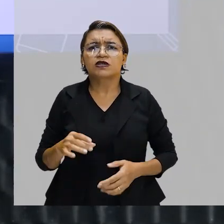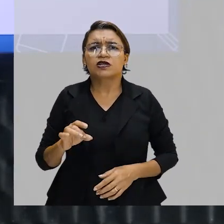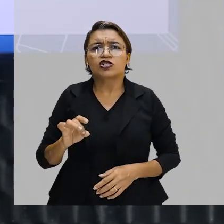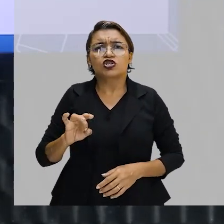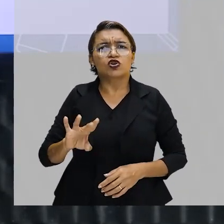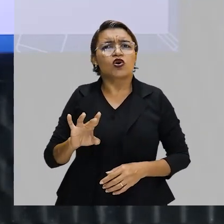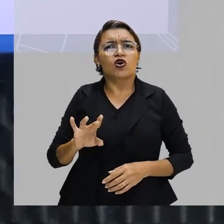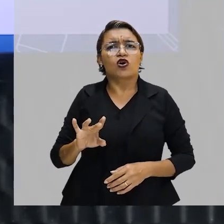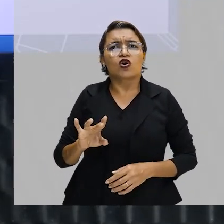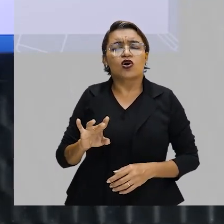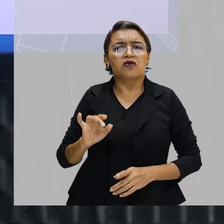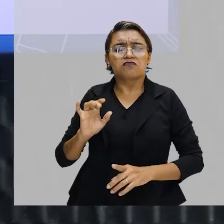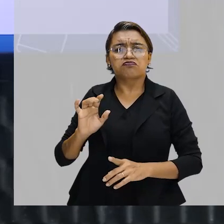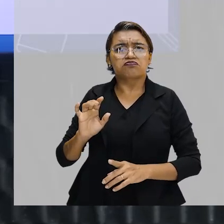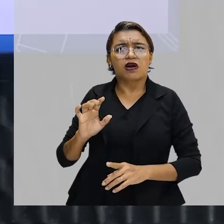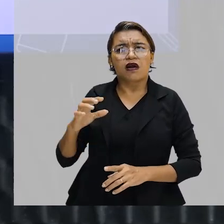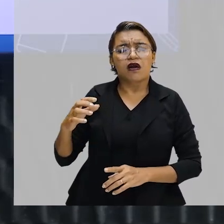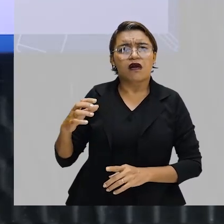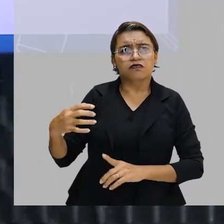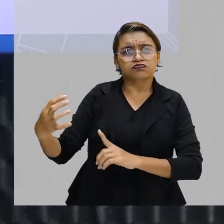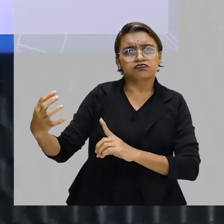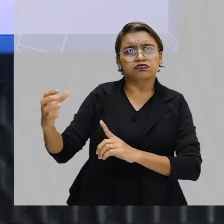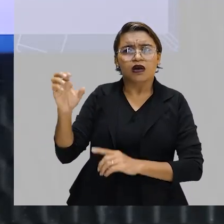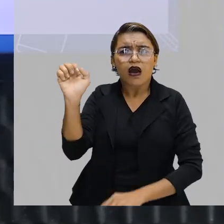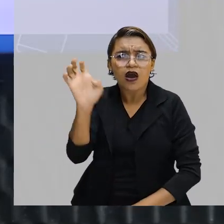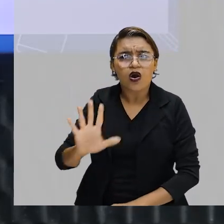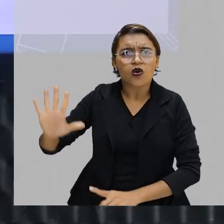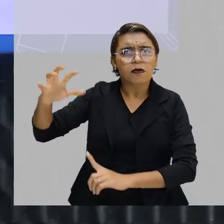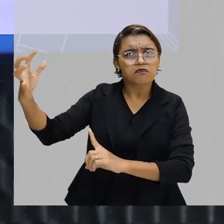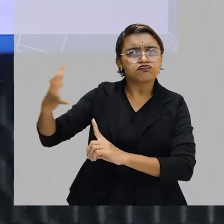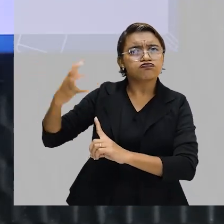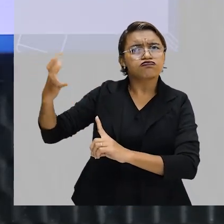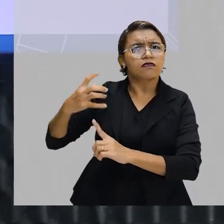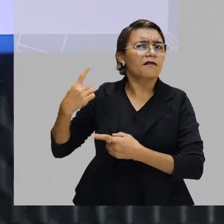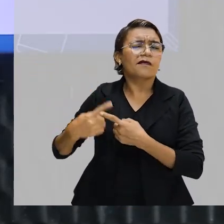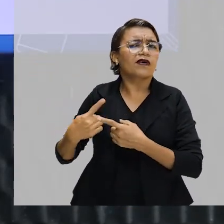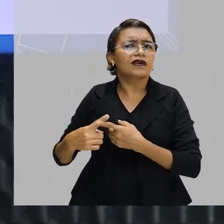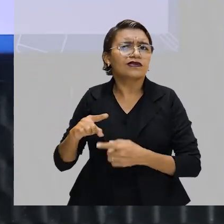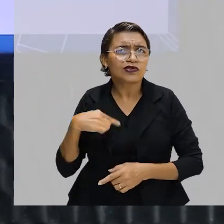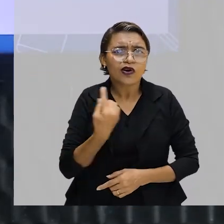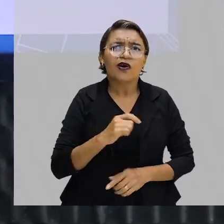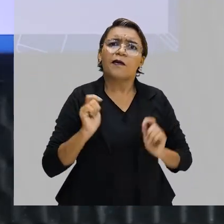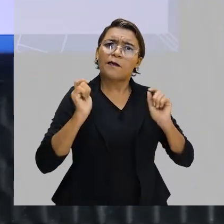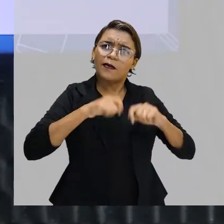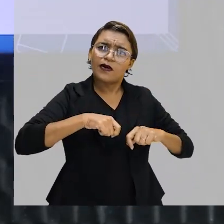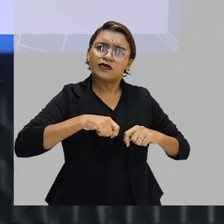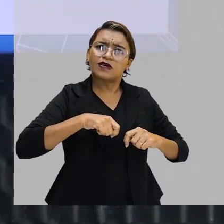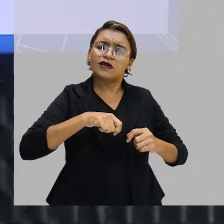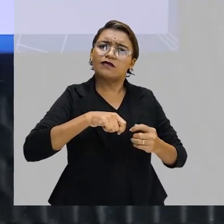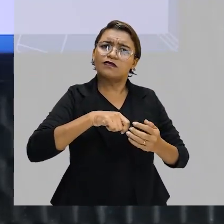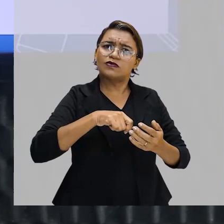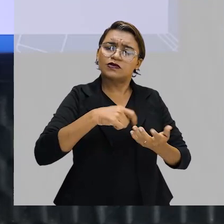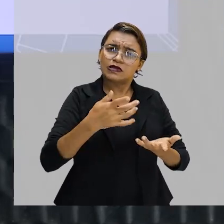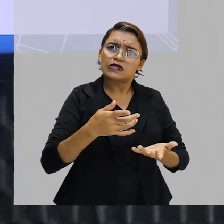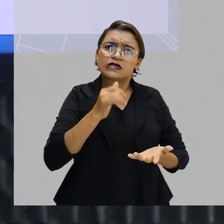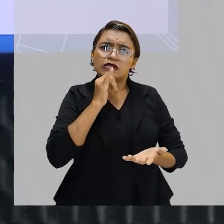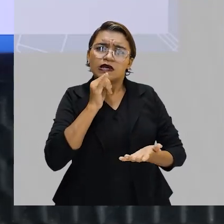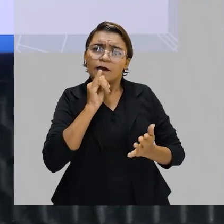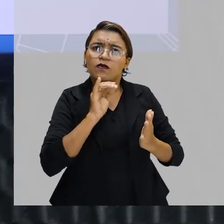sob uma influência europeia, se nós podemos produzir os nossos próprios conteúdos? Mais ou menos essa